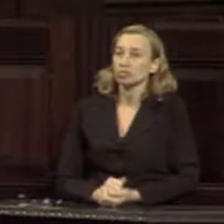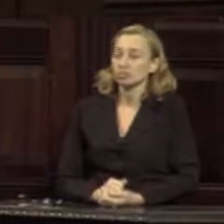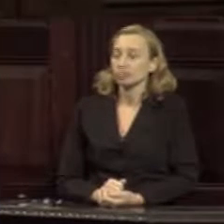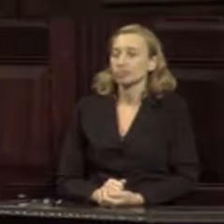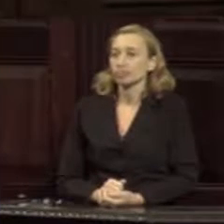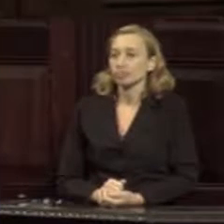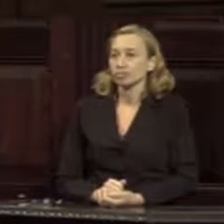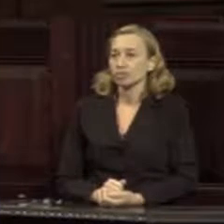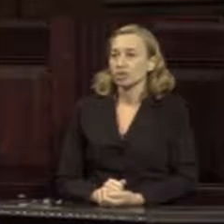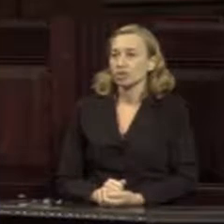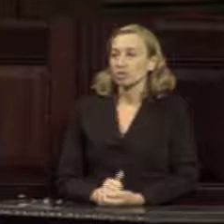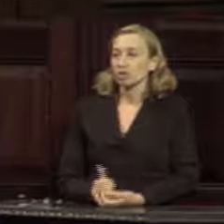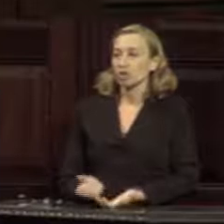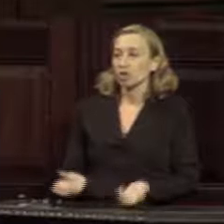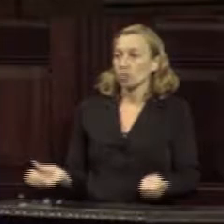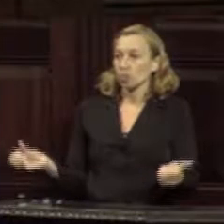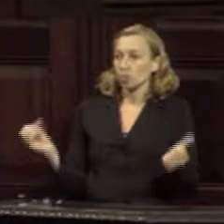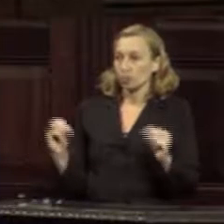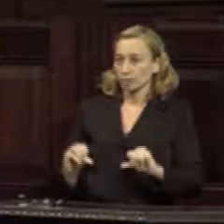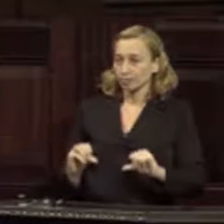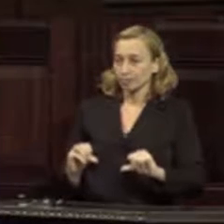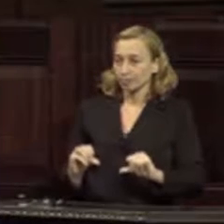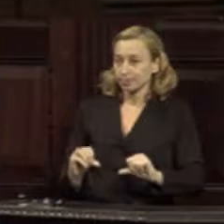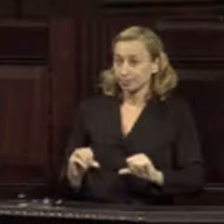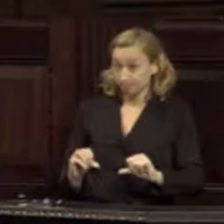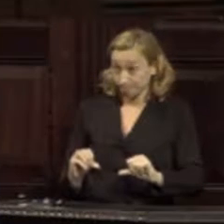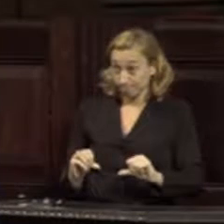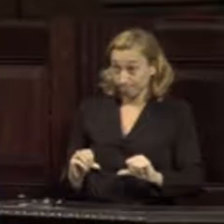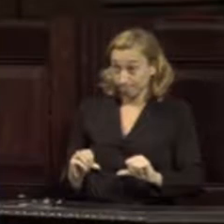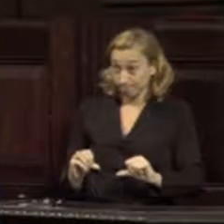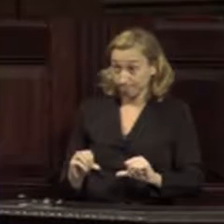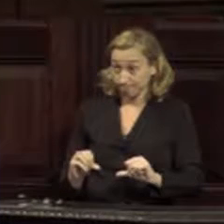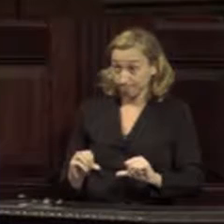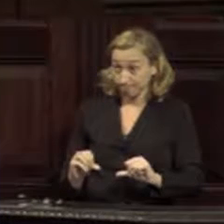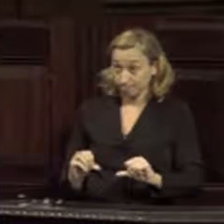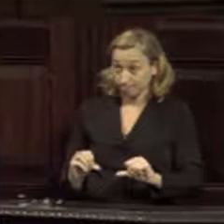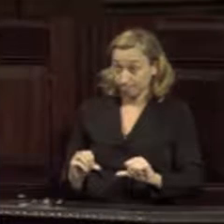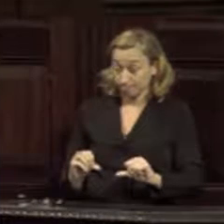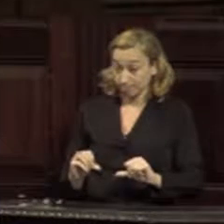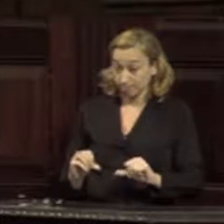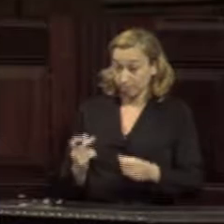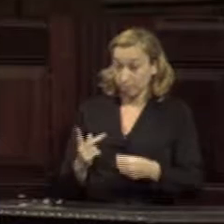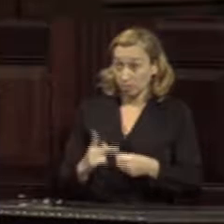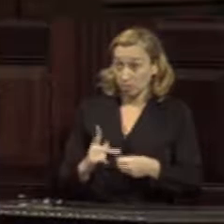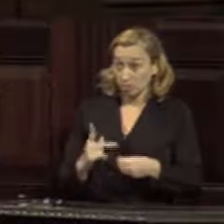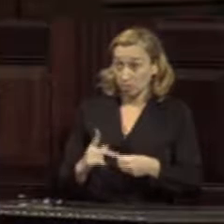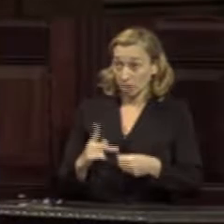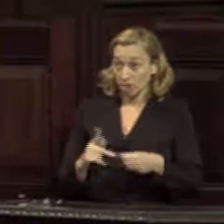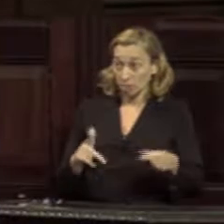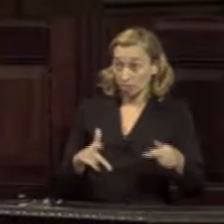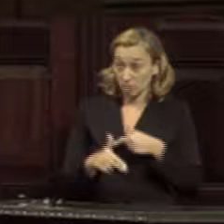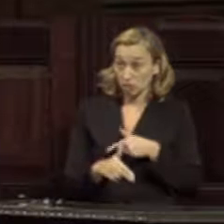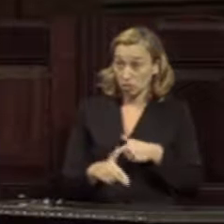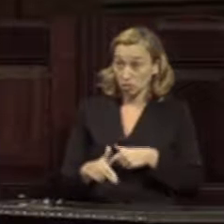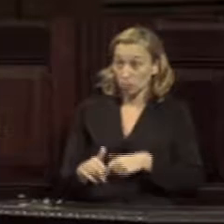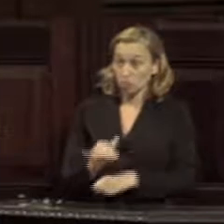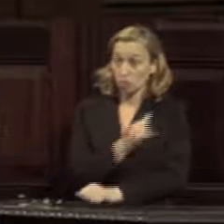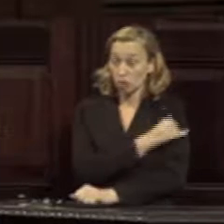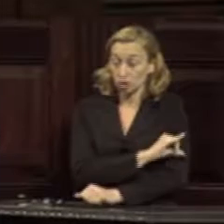que rotineiramente uso, nessa relação com a Petrobras e com o governo